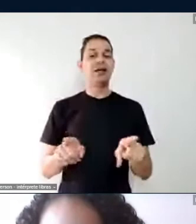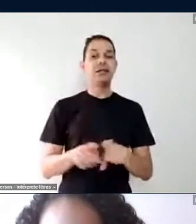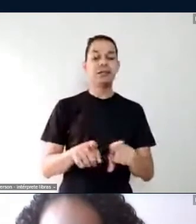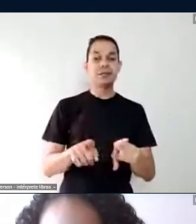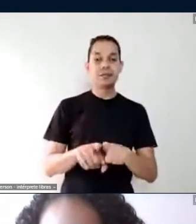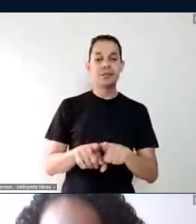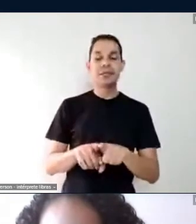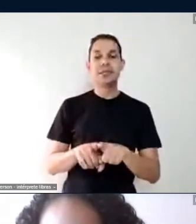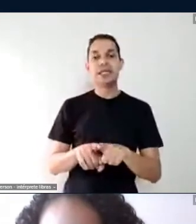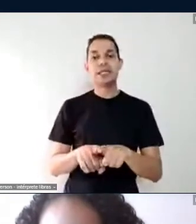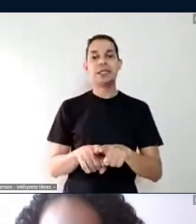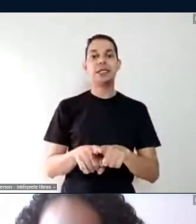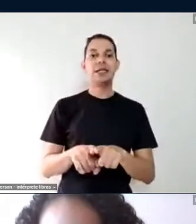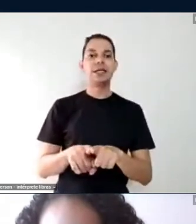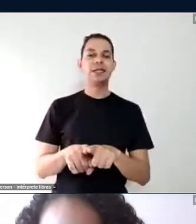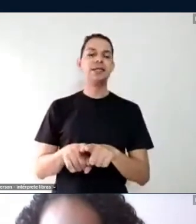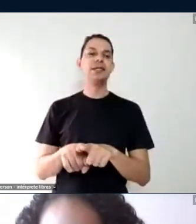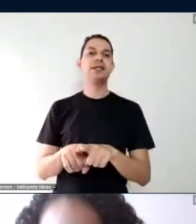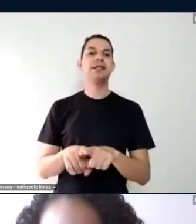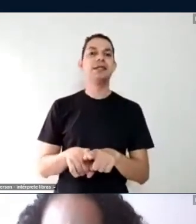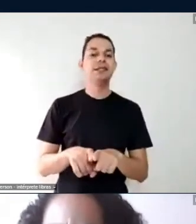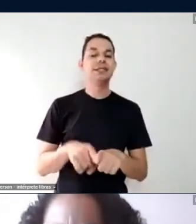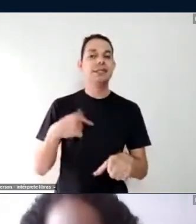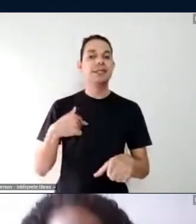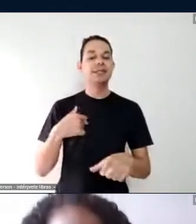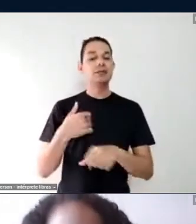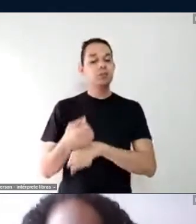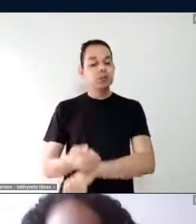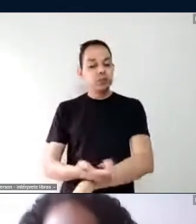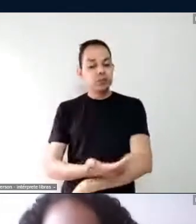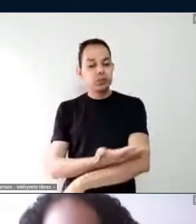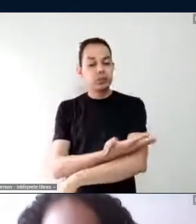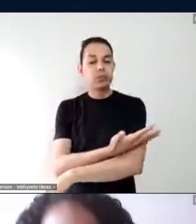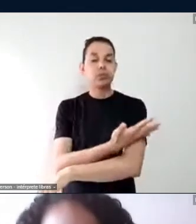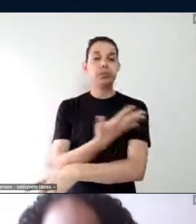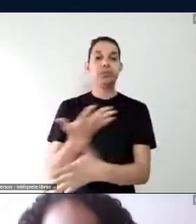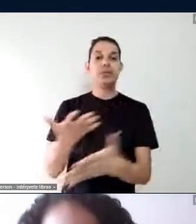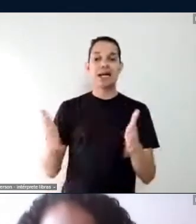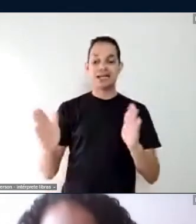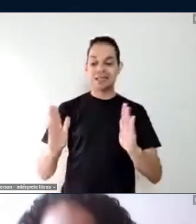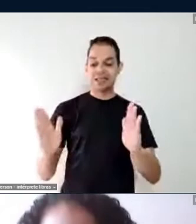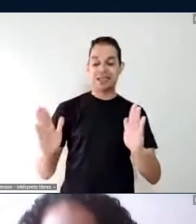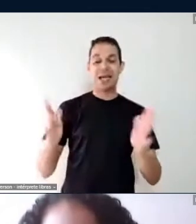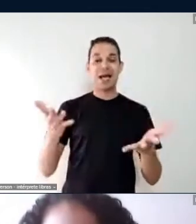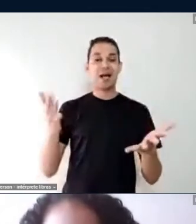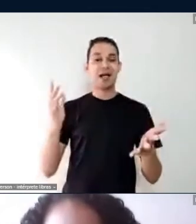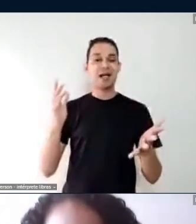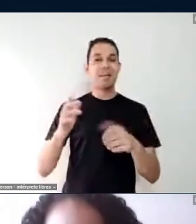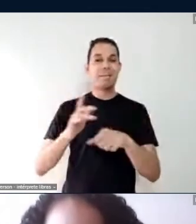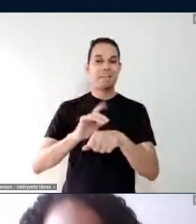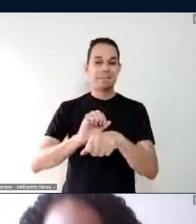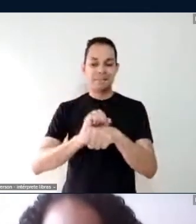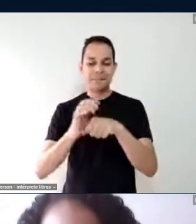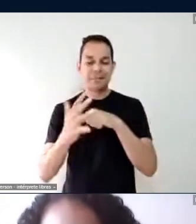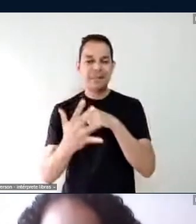sinto confinada emocionalmente durante essa pandemia, mais do que até fisicamente, minha cabeça, às vezes,